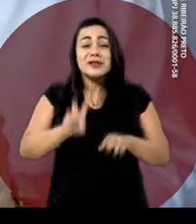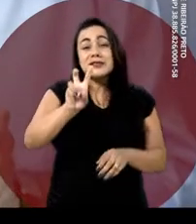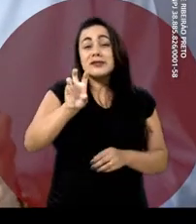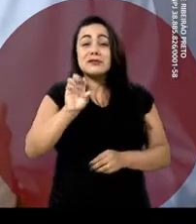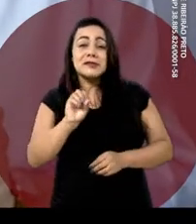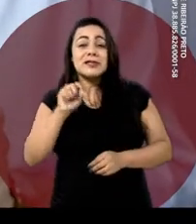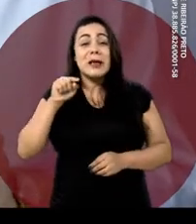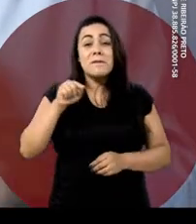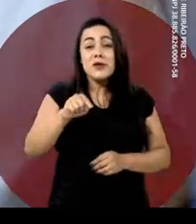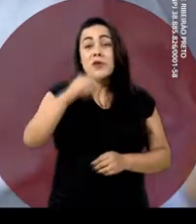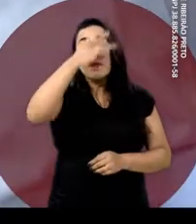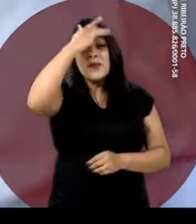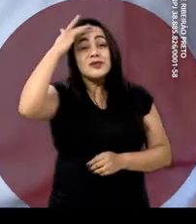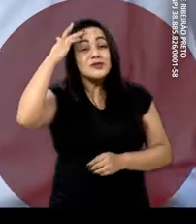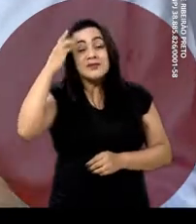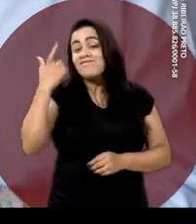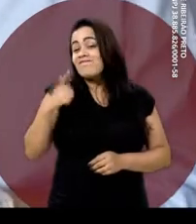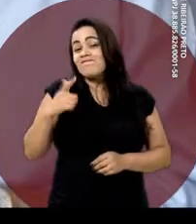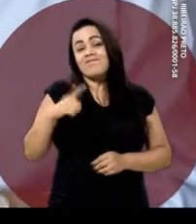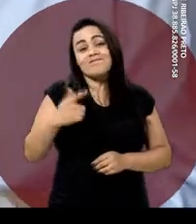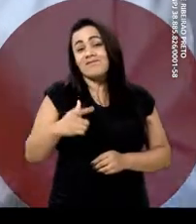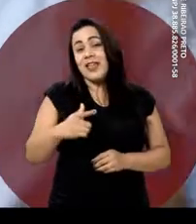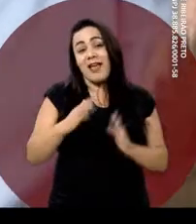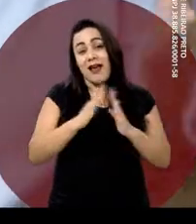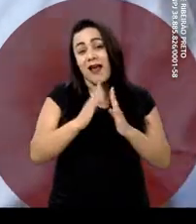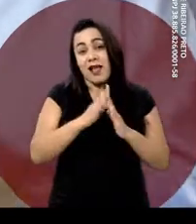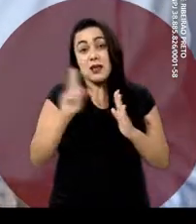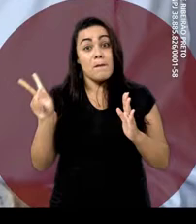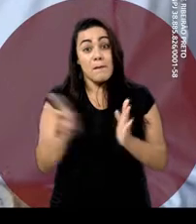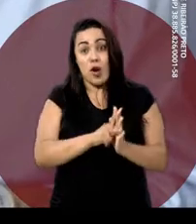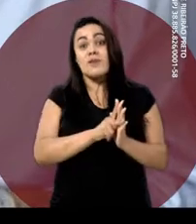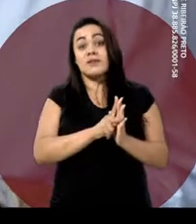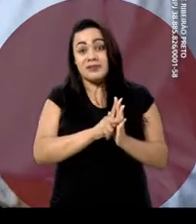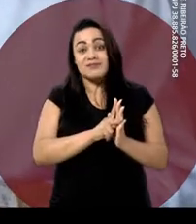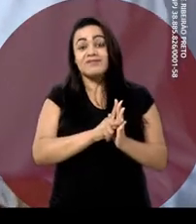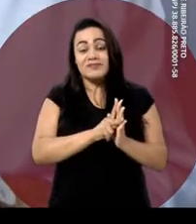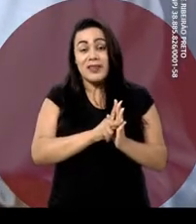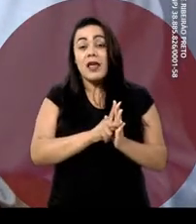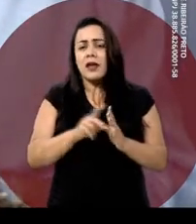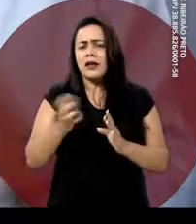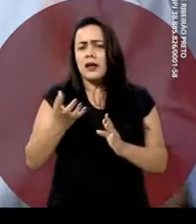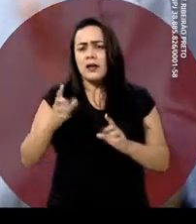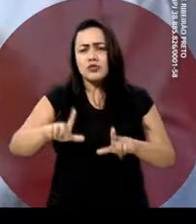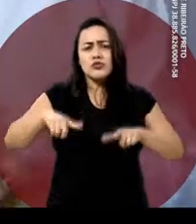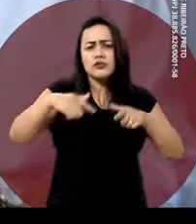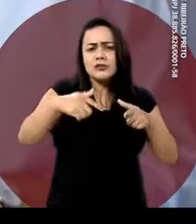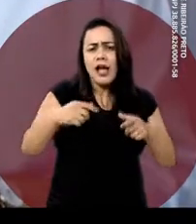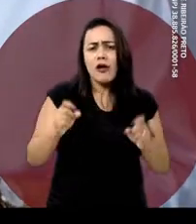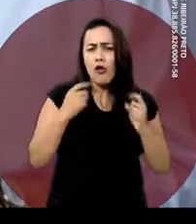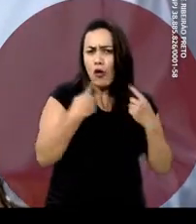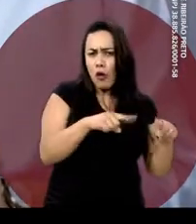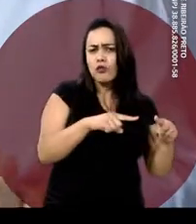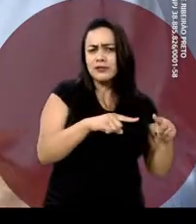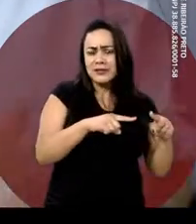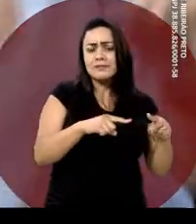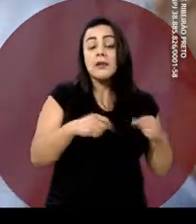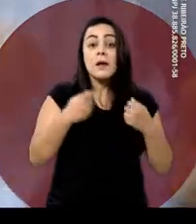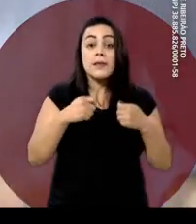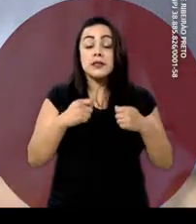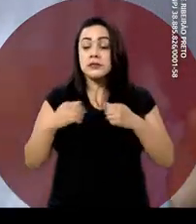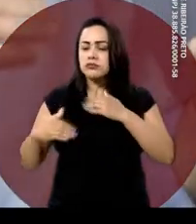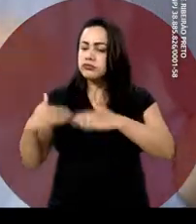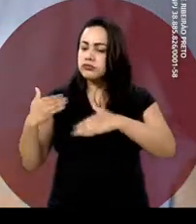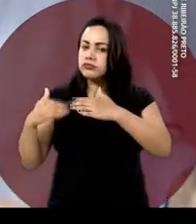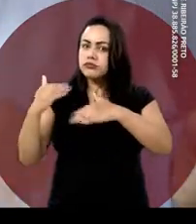ribeirão-pretanos sem moradia digna e sem o direito fundamental de viver sob o próprio teto. Vamos combater essa injustiça.